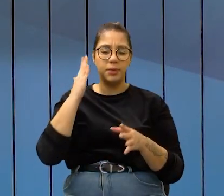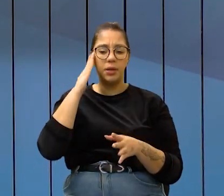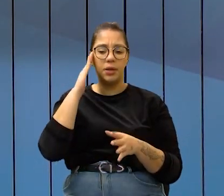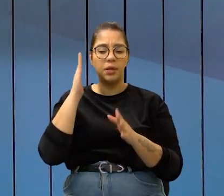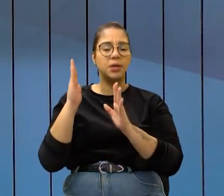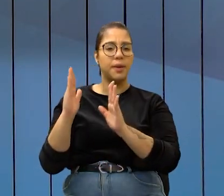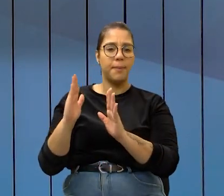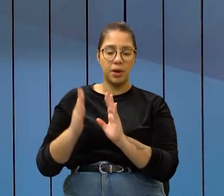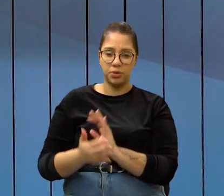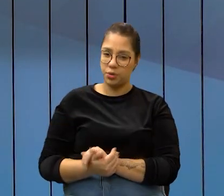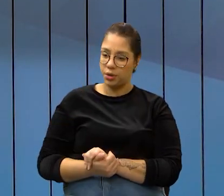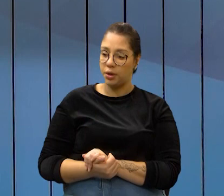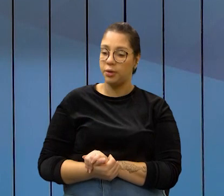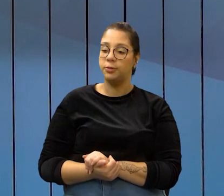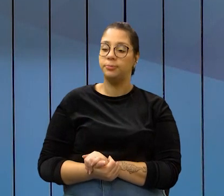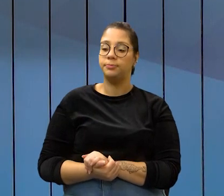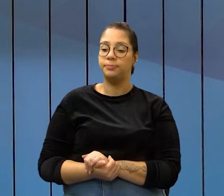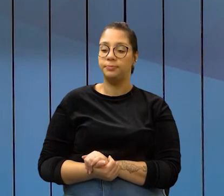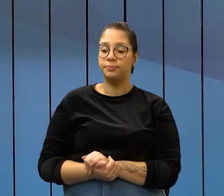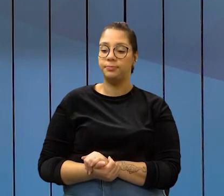para a gente entender essa parte.